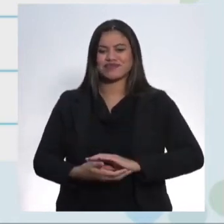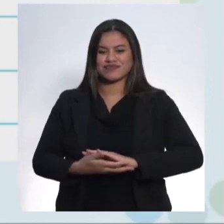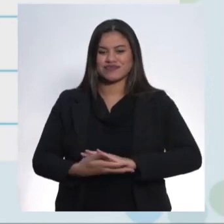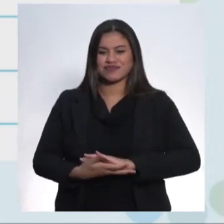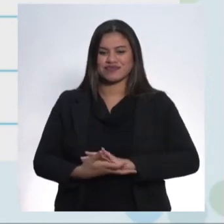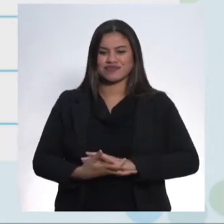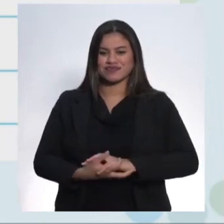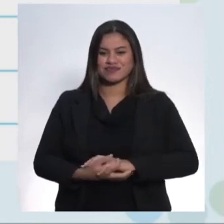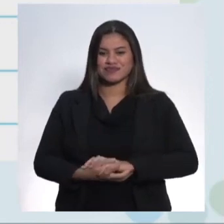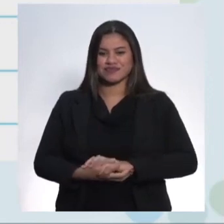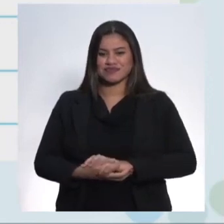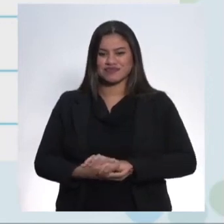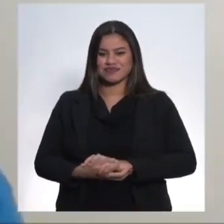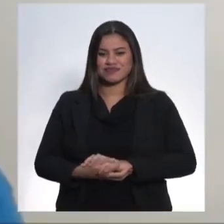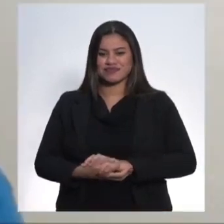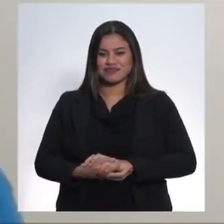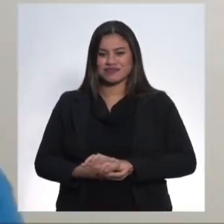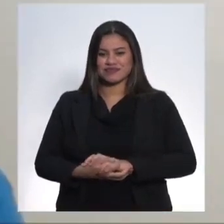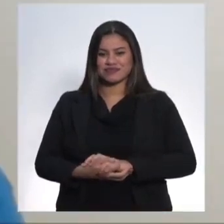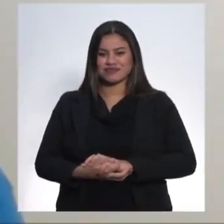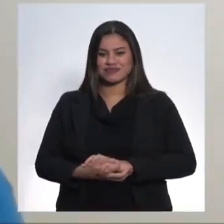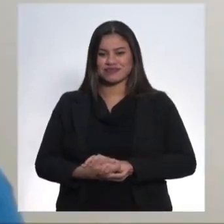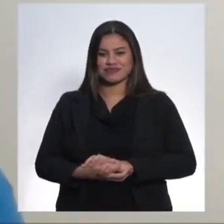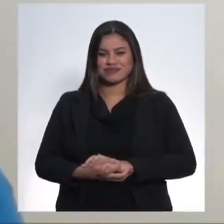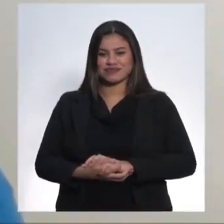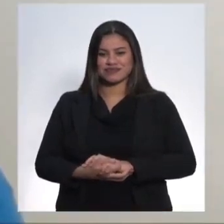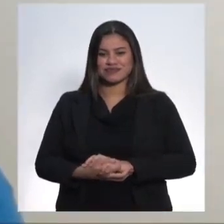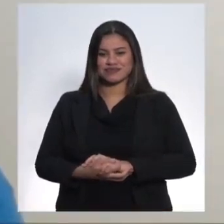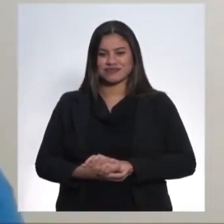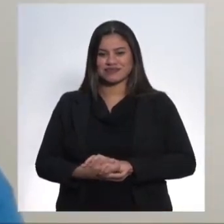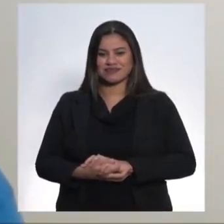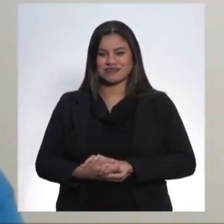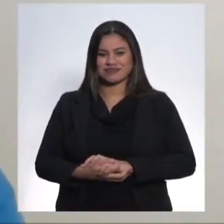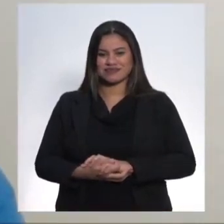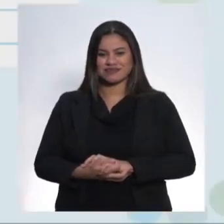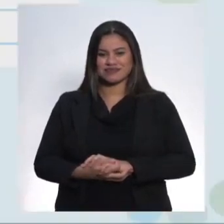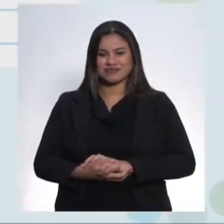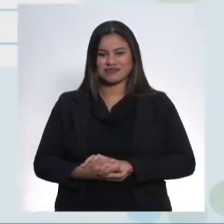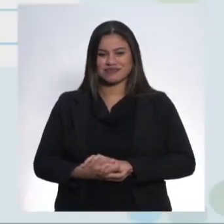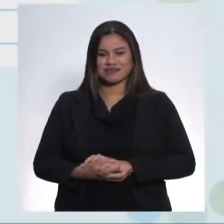como que vocês foram nessa etapa, tá certo? Até já!